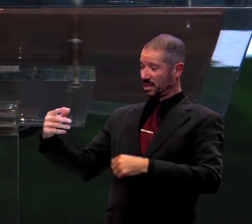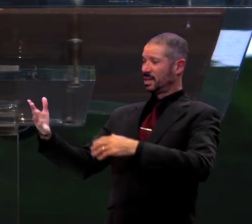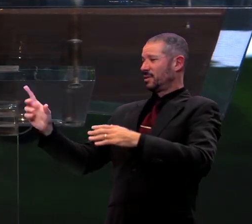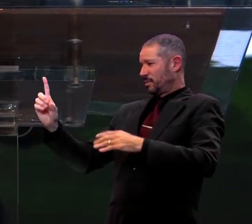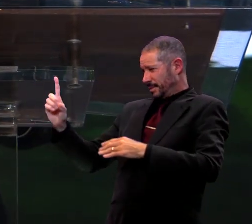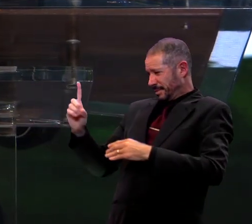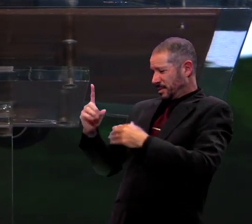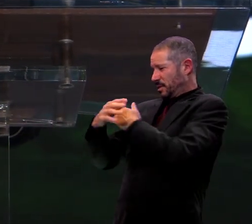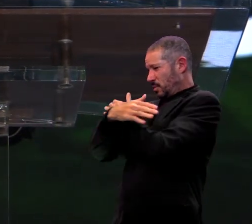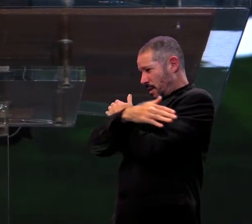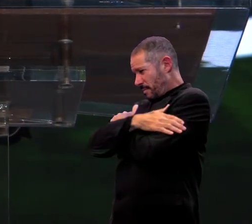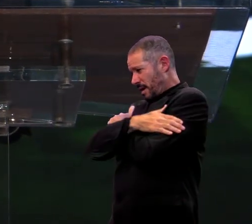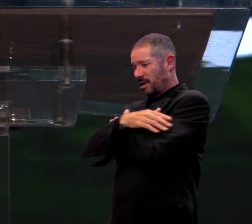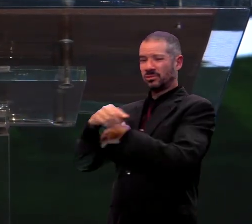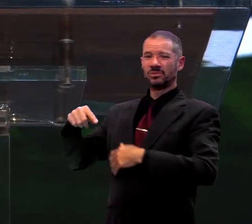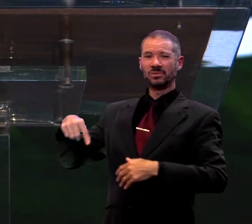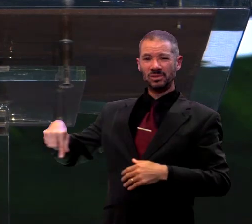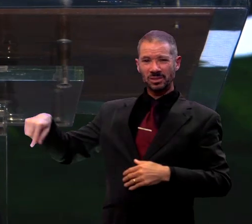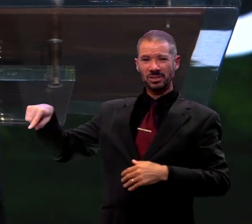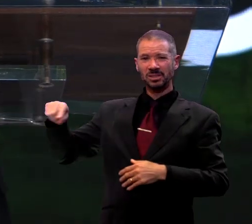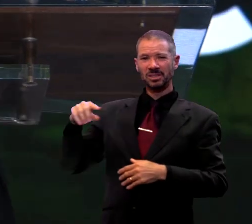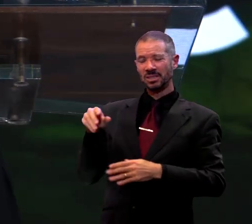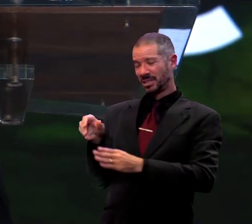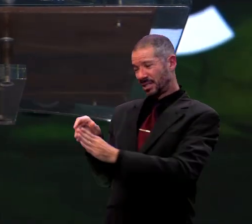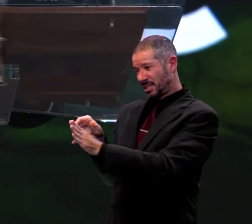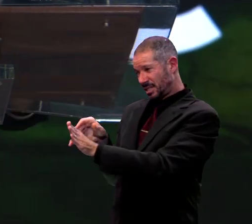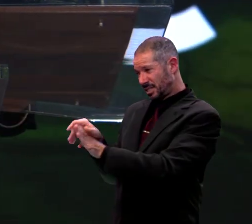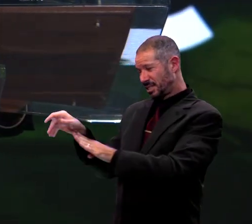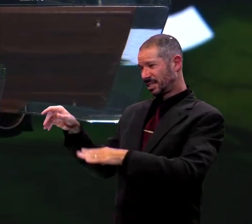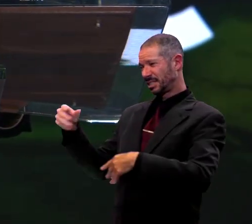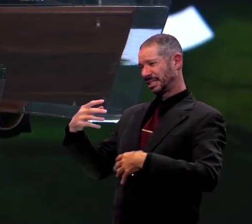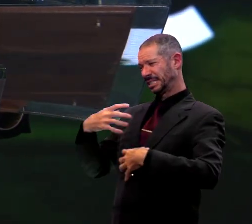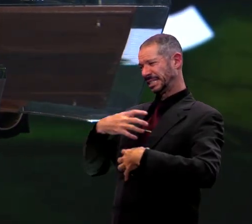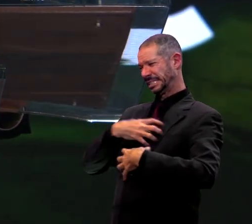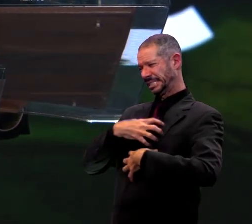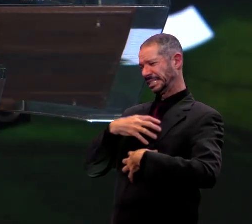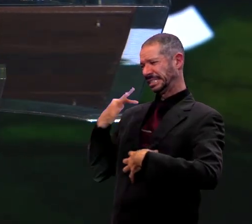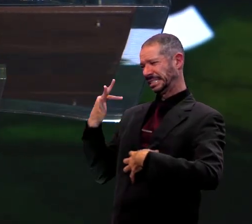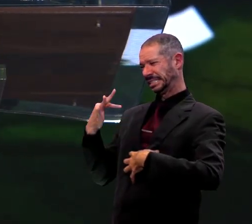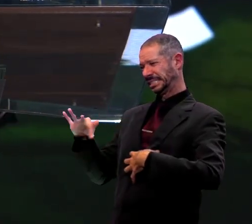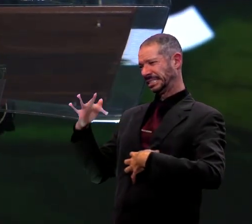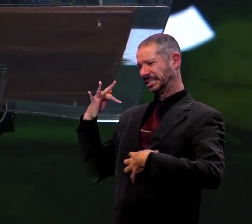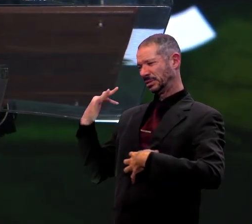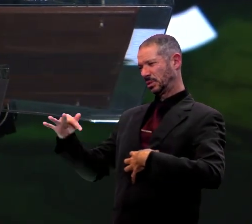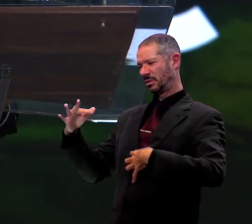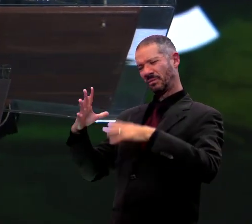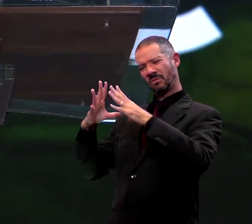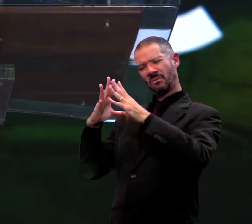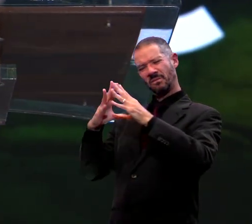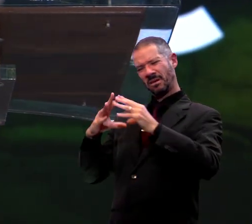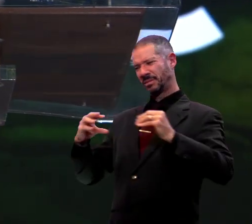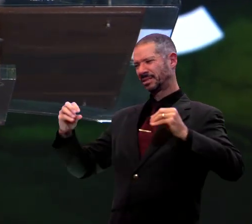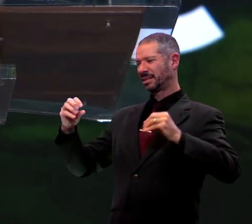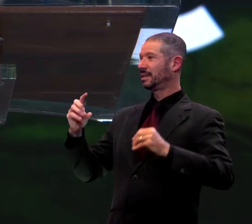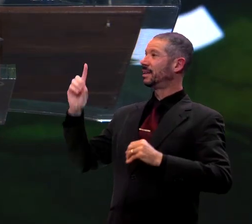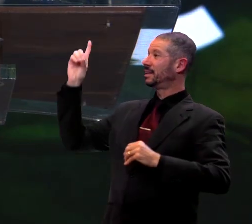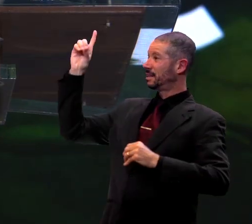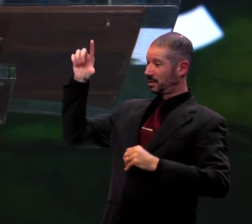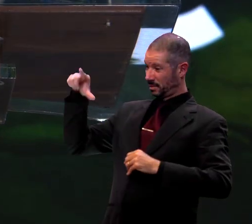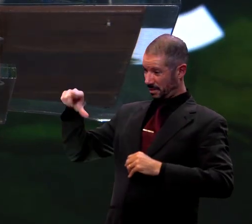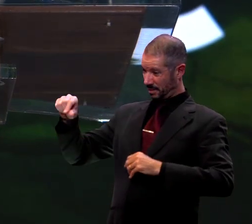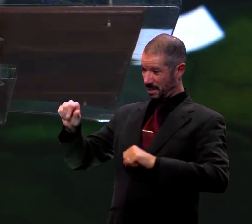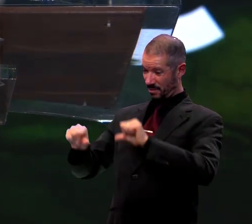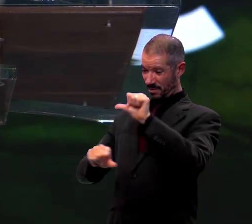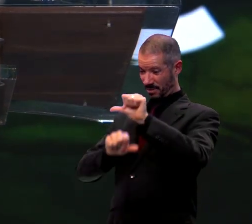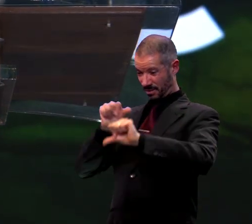naquela gente, para dizer: a gente está sentindo a dor, vai passar, Deus vai levantar vocês de